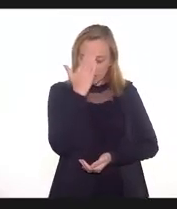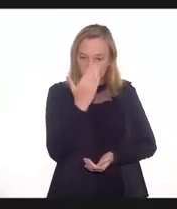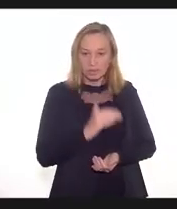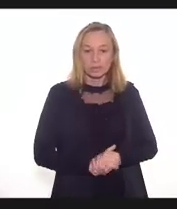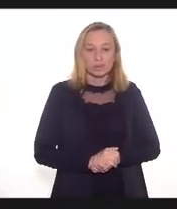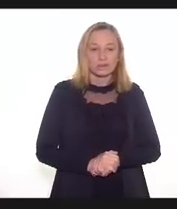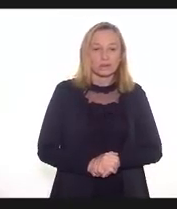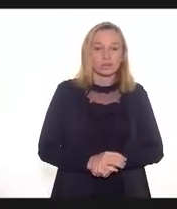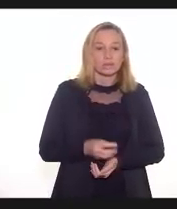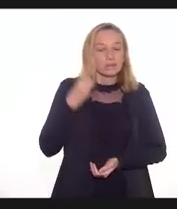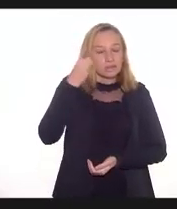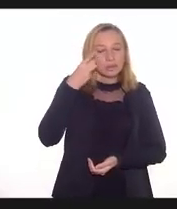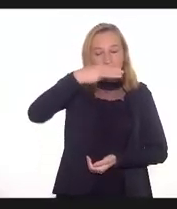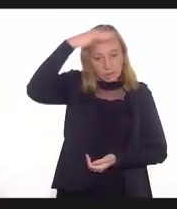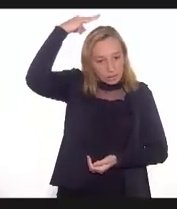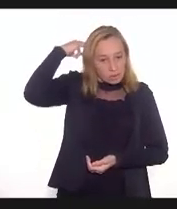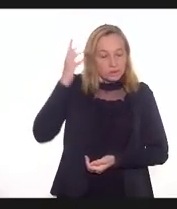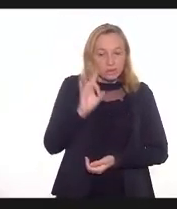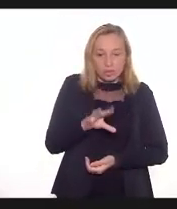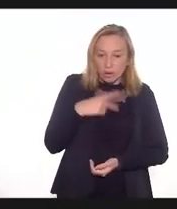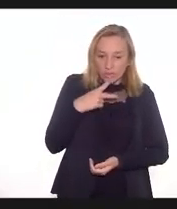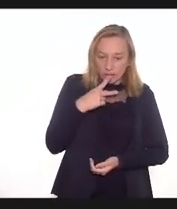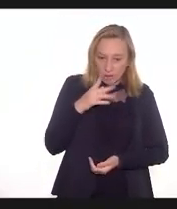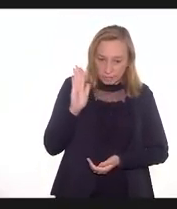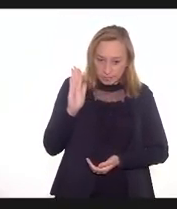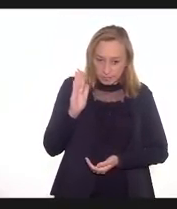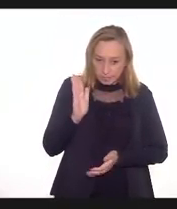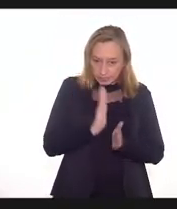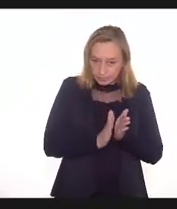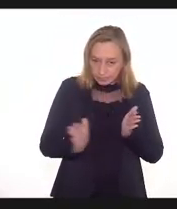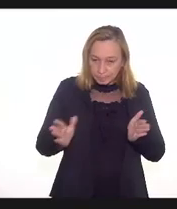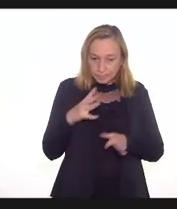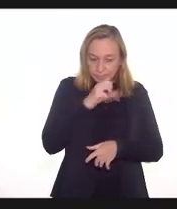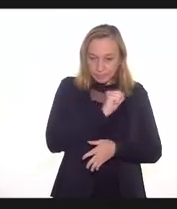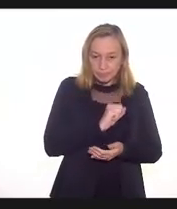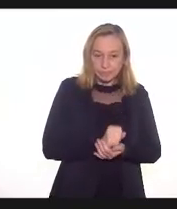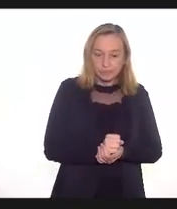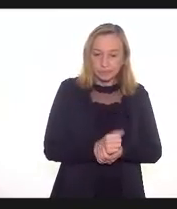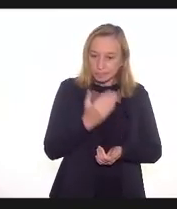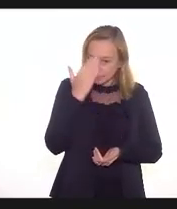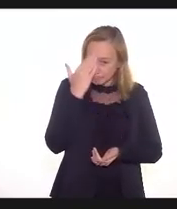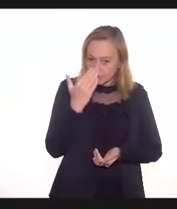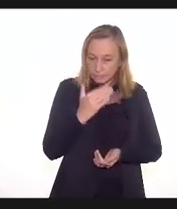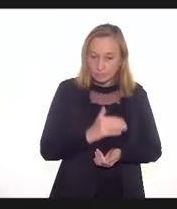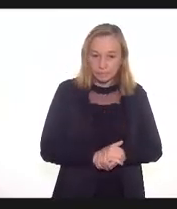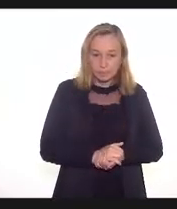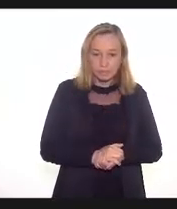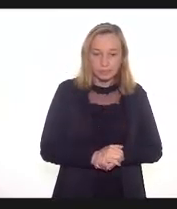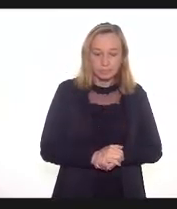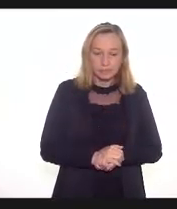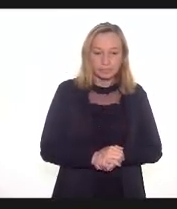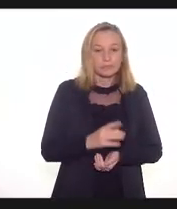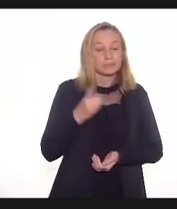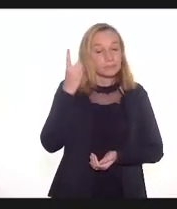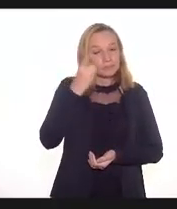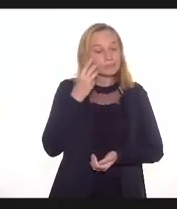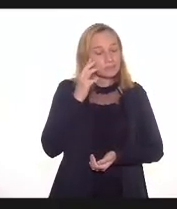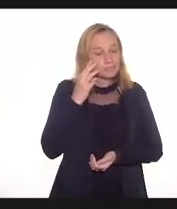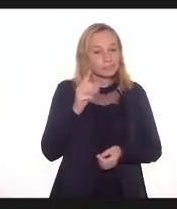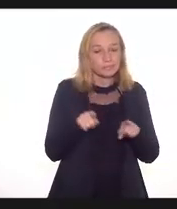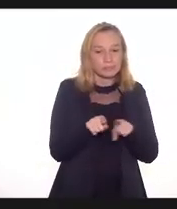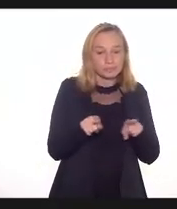Deputado Márcio Pacheco, me permite só pela ordem aqui, coisa rápida. Agradecer a gentil palavra ao deputado Valdec, de Vossa